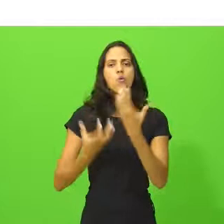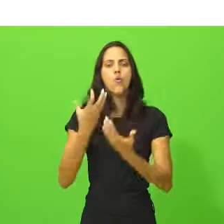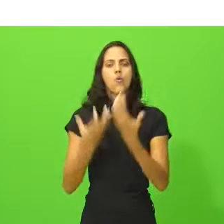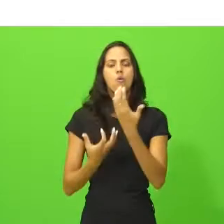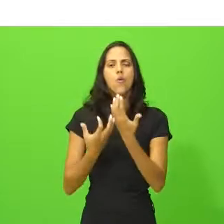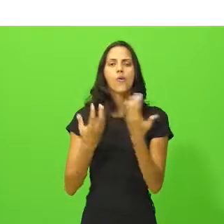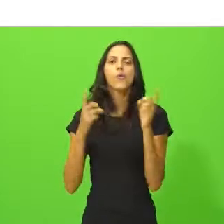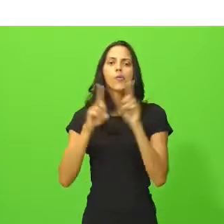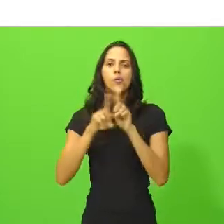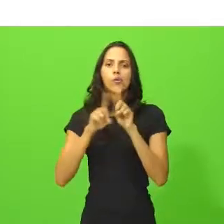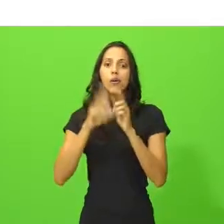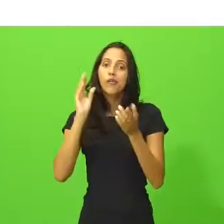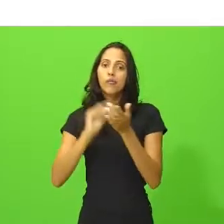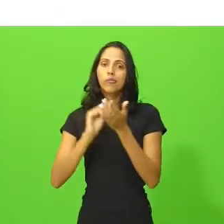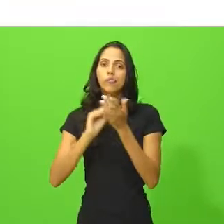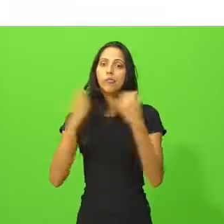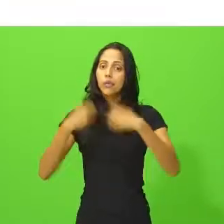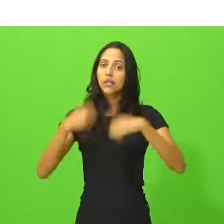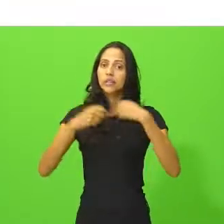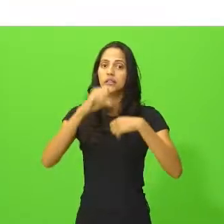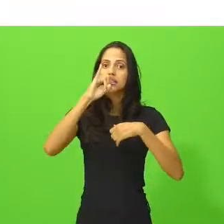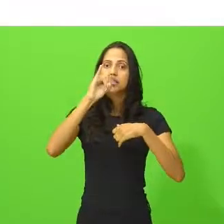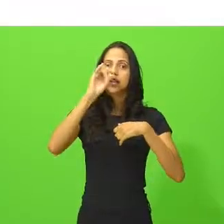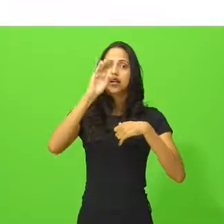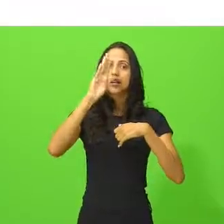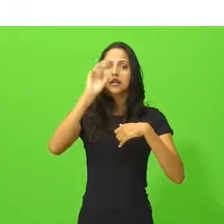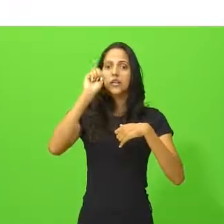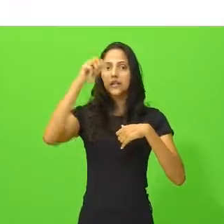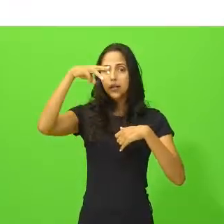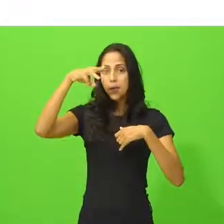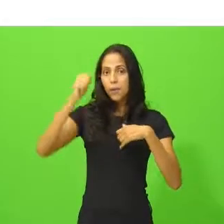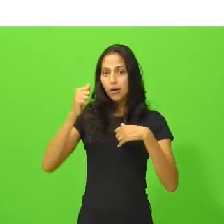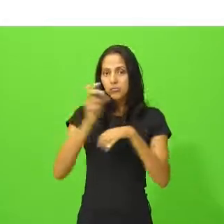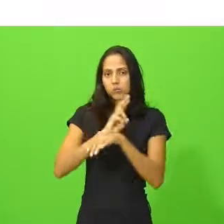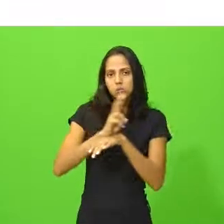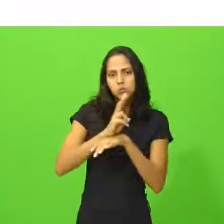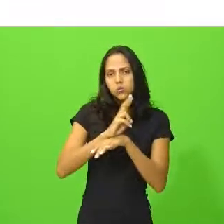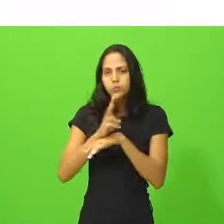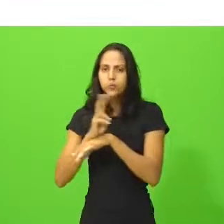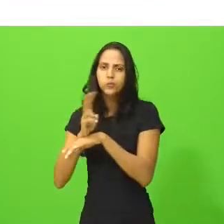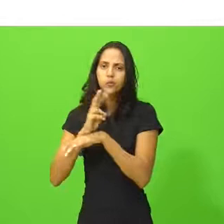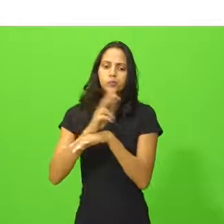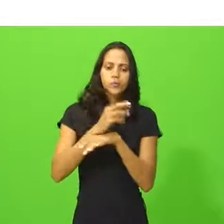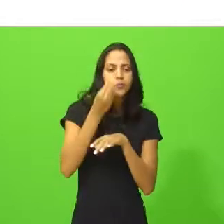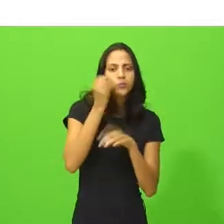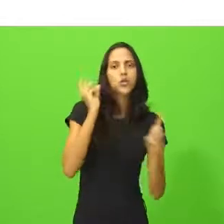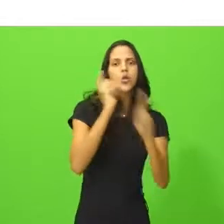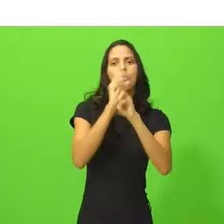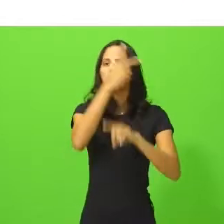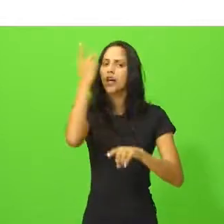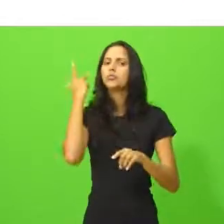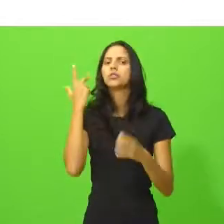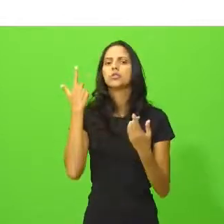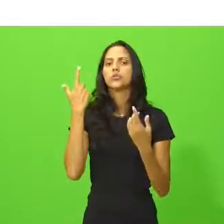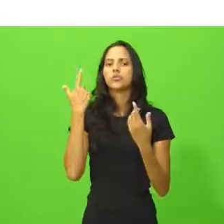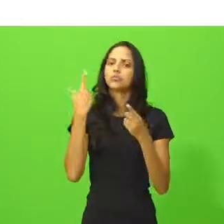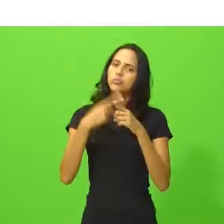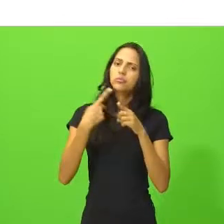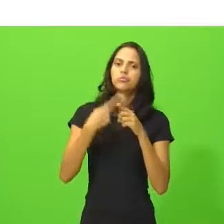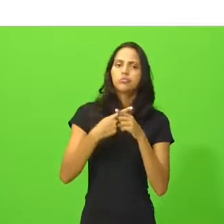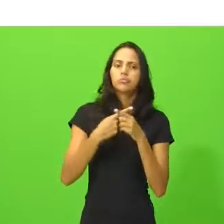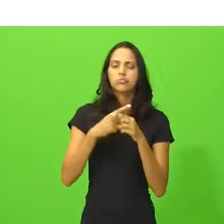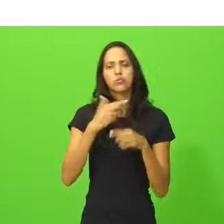onde entra o órgão fiscalizador, o IBAMA, para ter esse controle e a punição dos responsáveis por